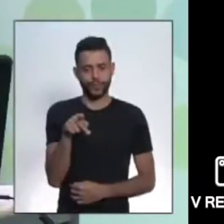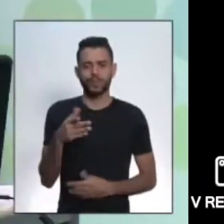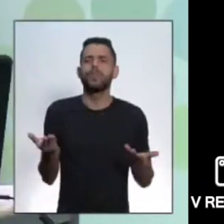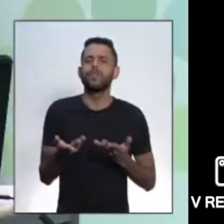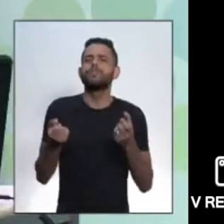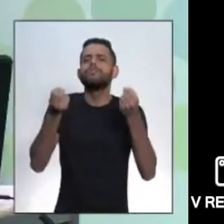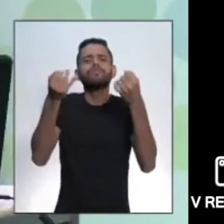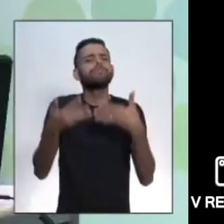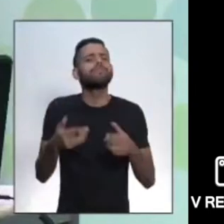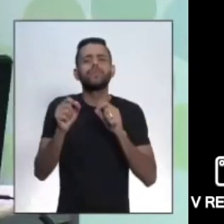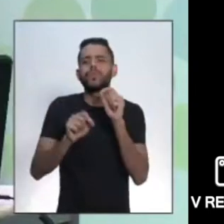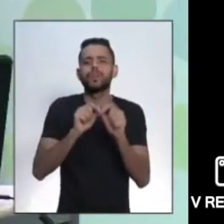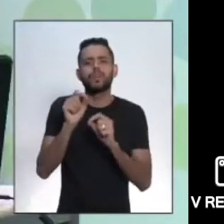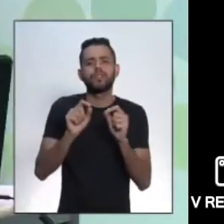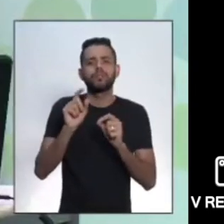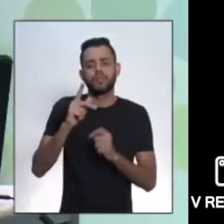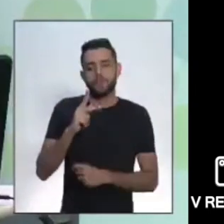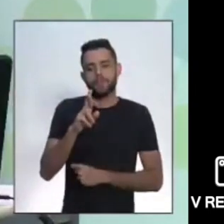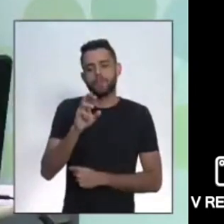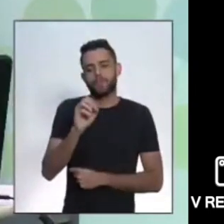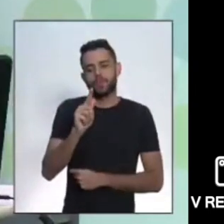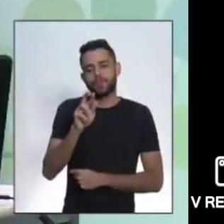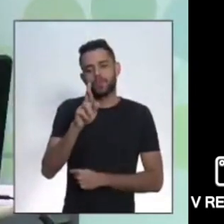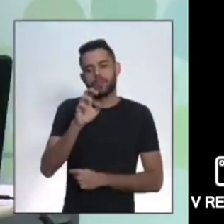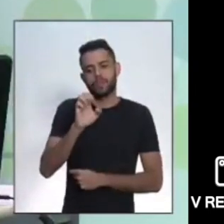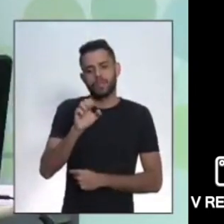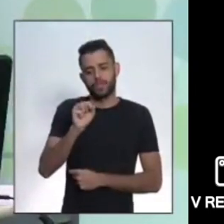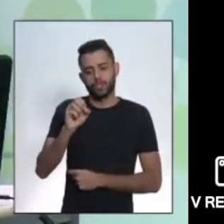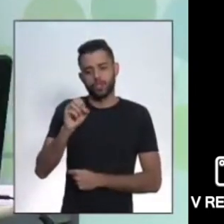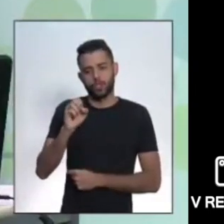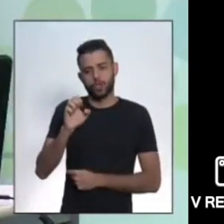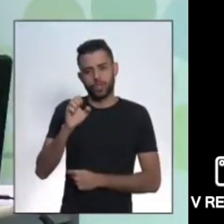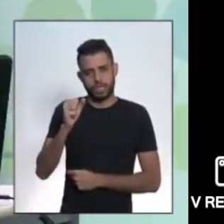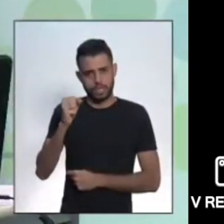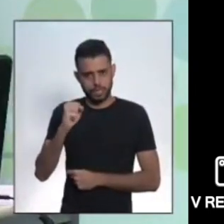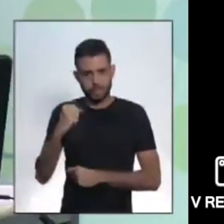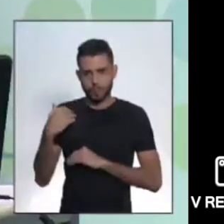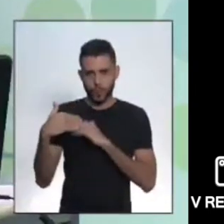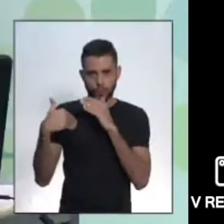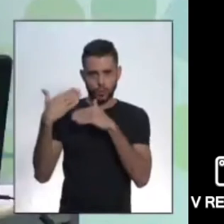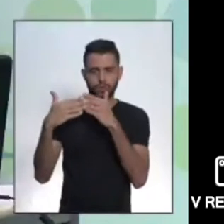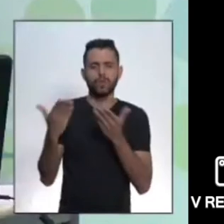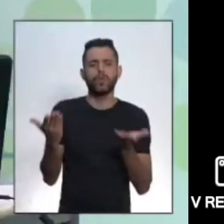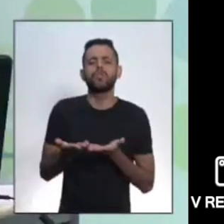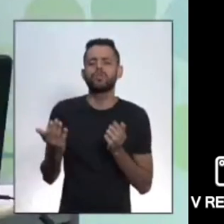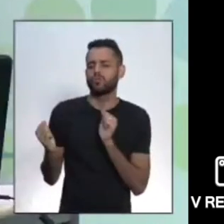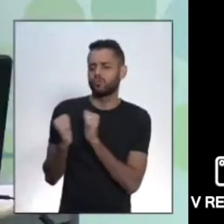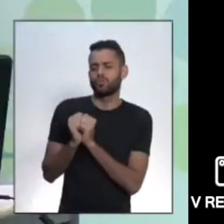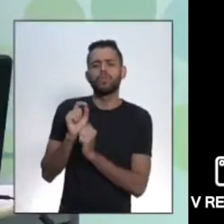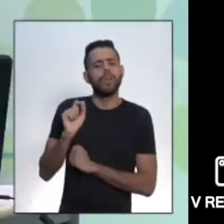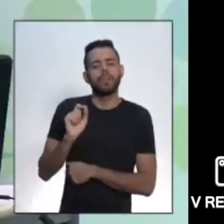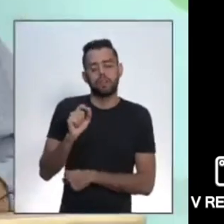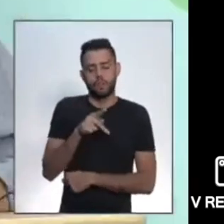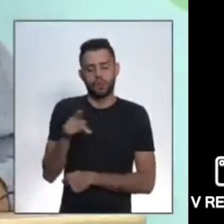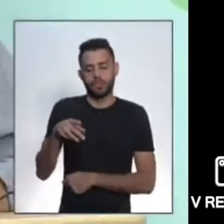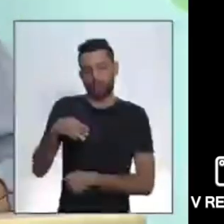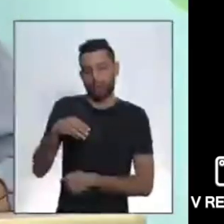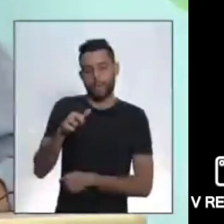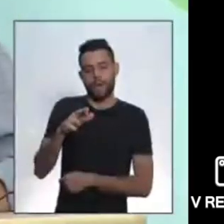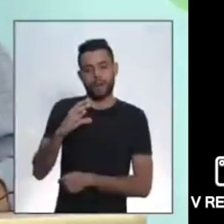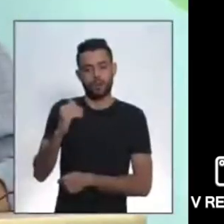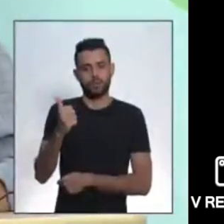hoje sobre algumas progressões. Para me acompanhar hoje está o professor Marcos, para me ajudar nisso, né? Olá,